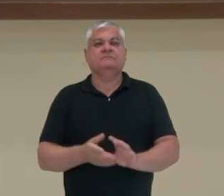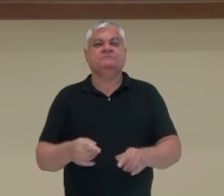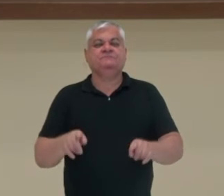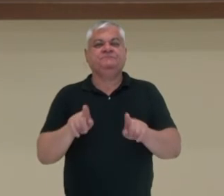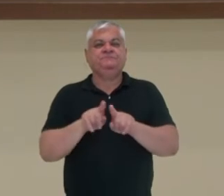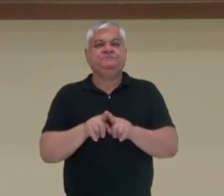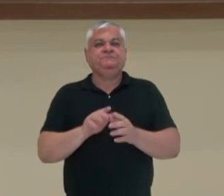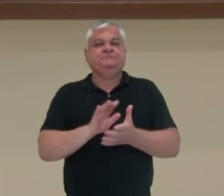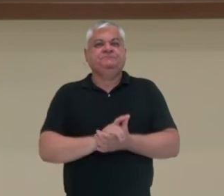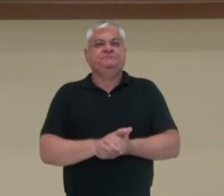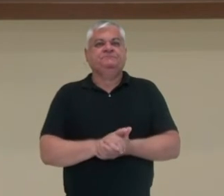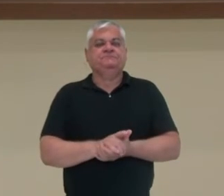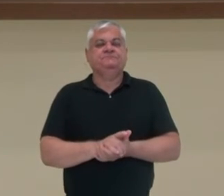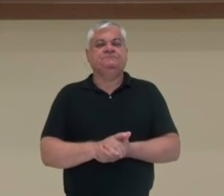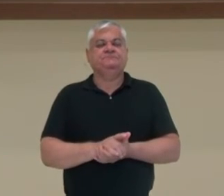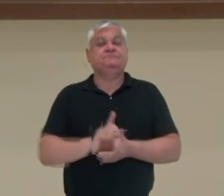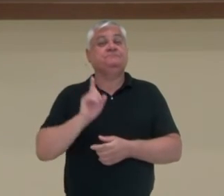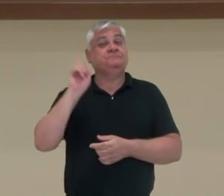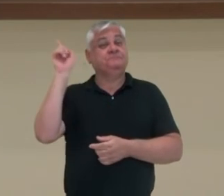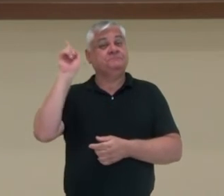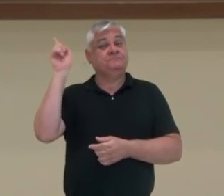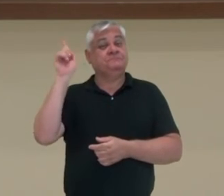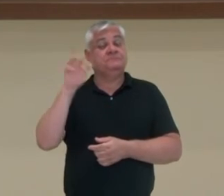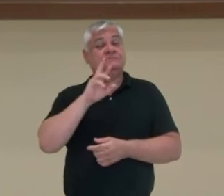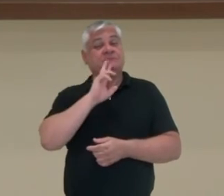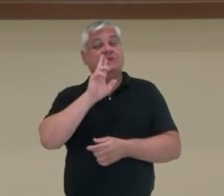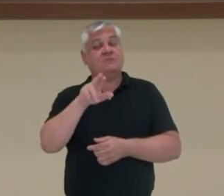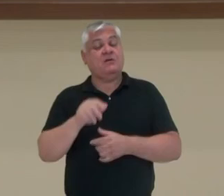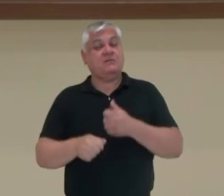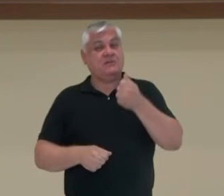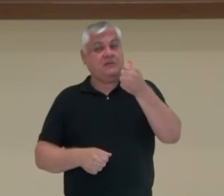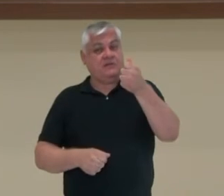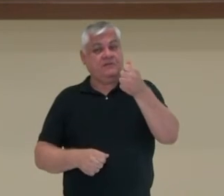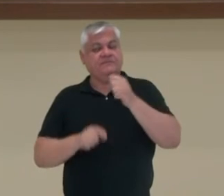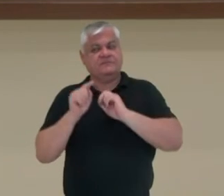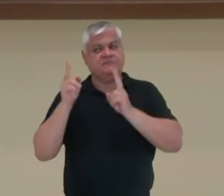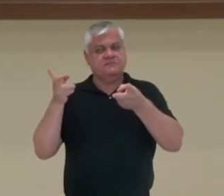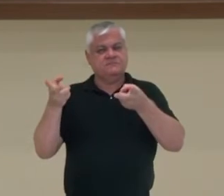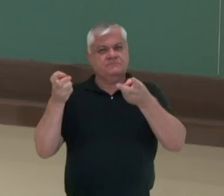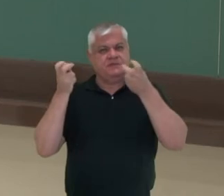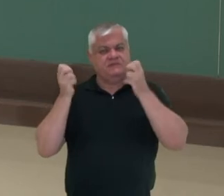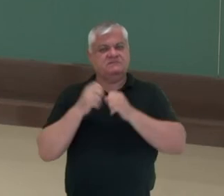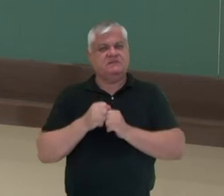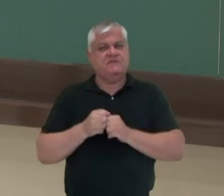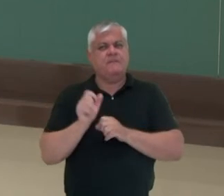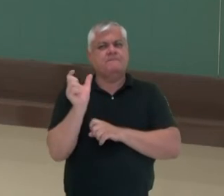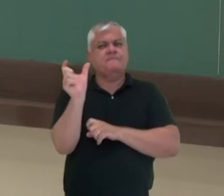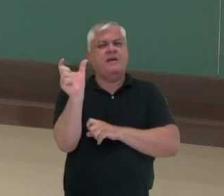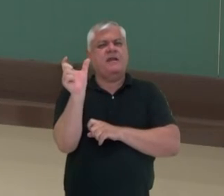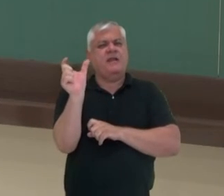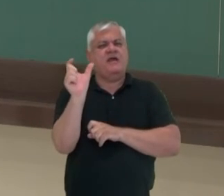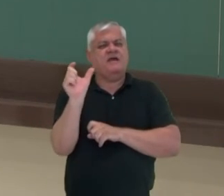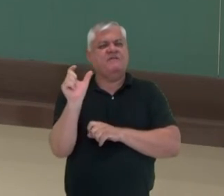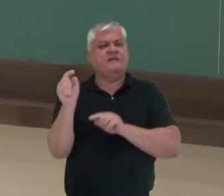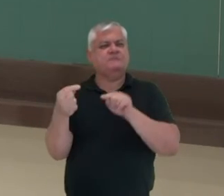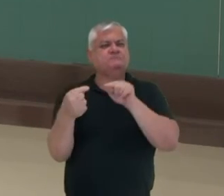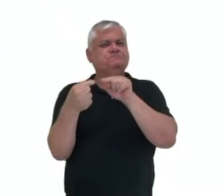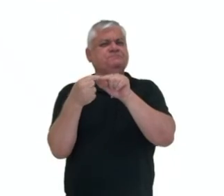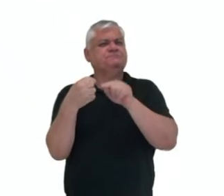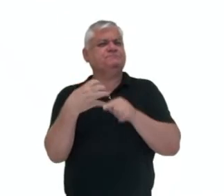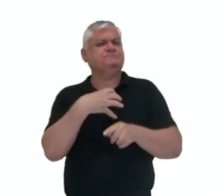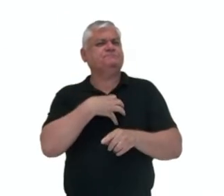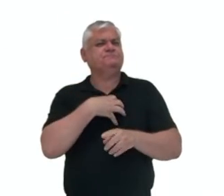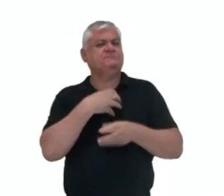Voltamos. A questão pressupõe que você perceba o efeito de sentido das palavras em destaque. As palavras